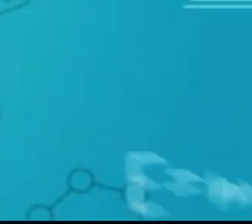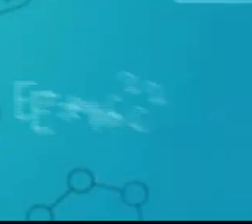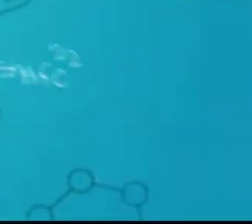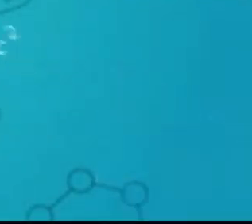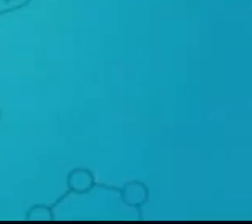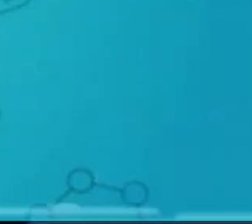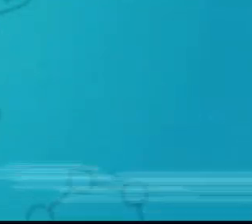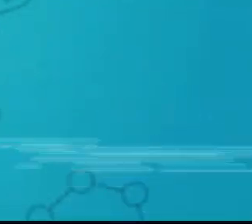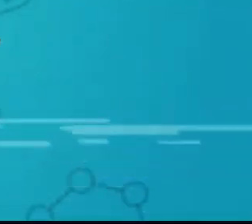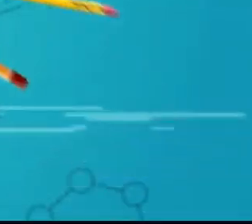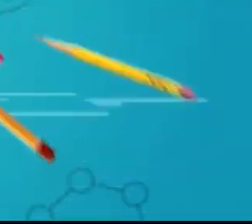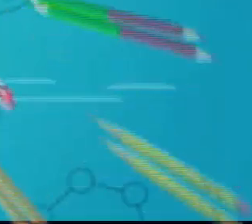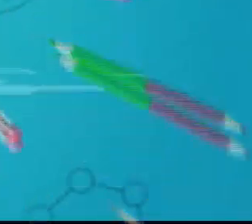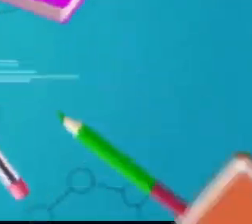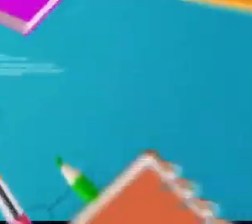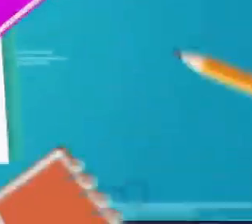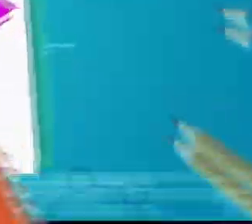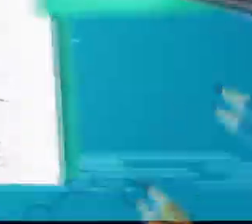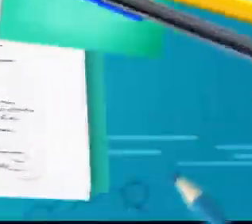o